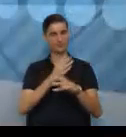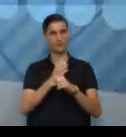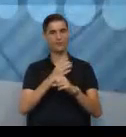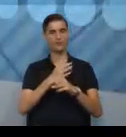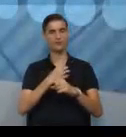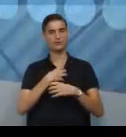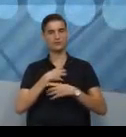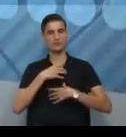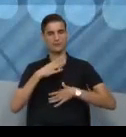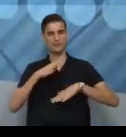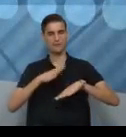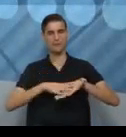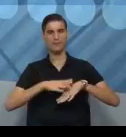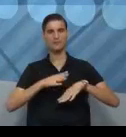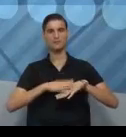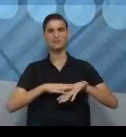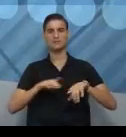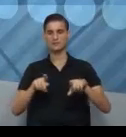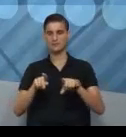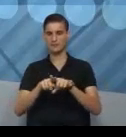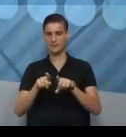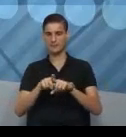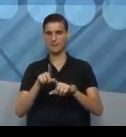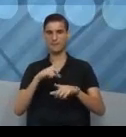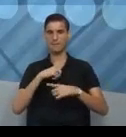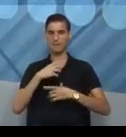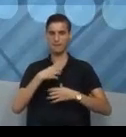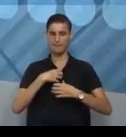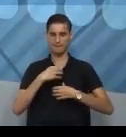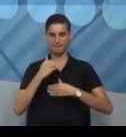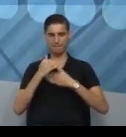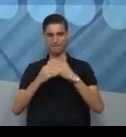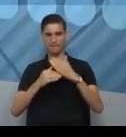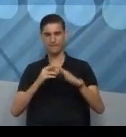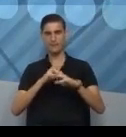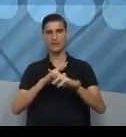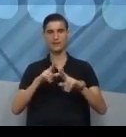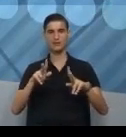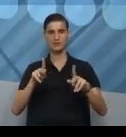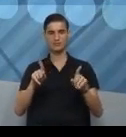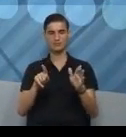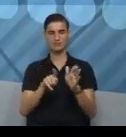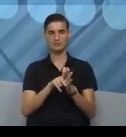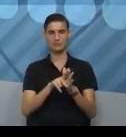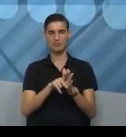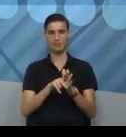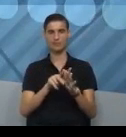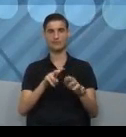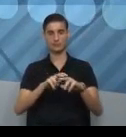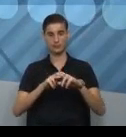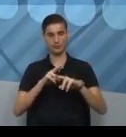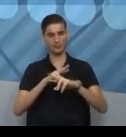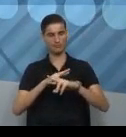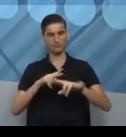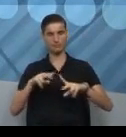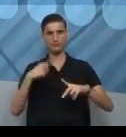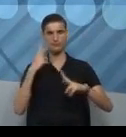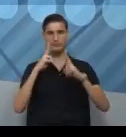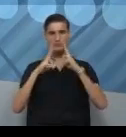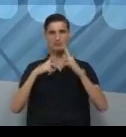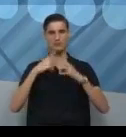outros modelos matemáticos que também têm a forma de equações diferenciais parciais. Então, da mesma forma que